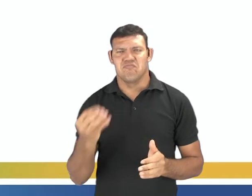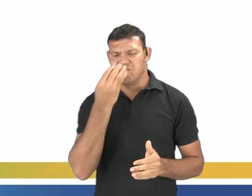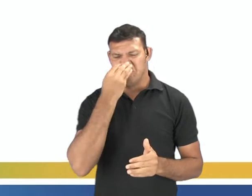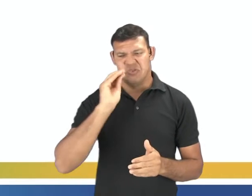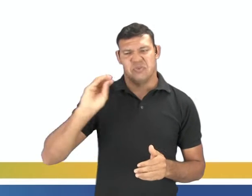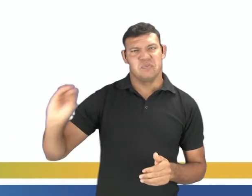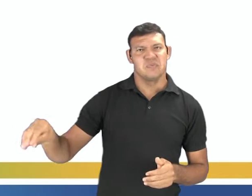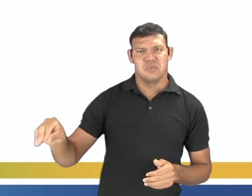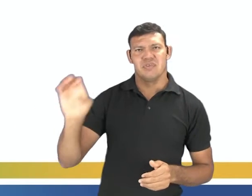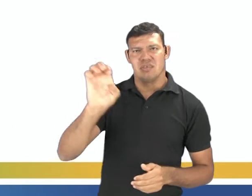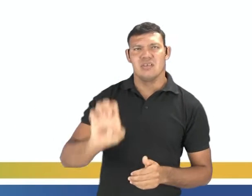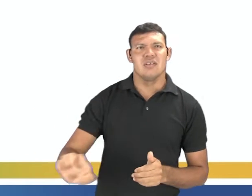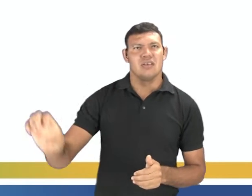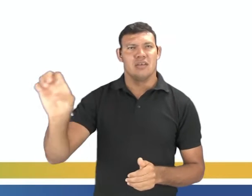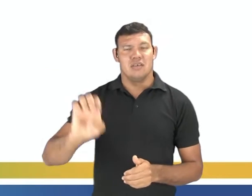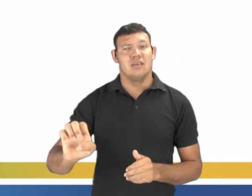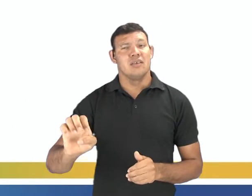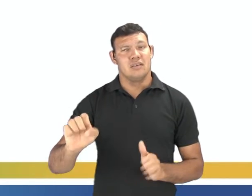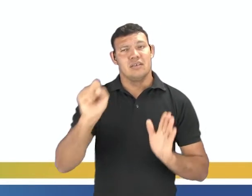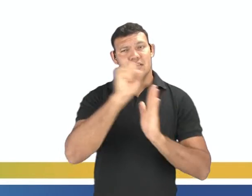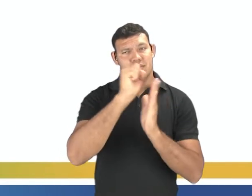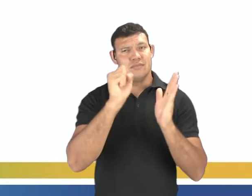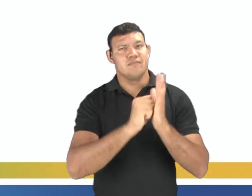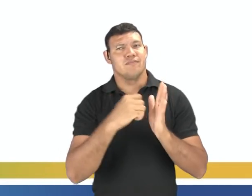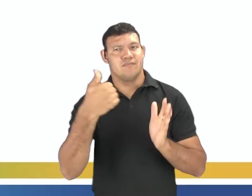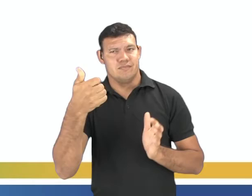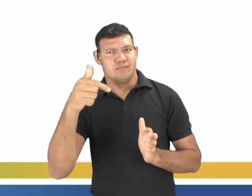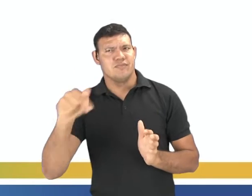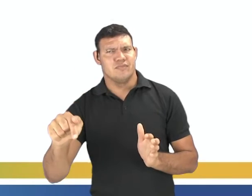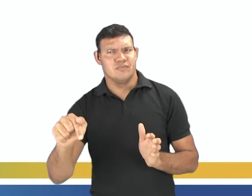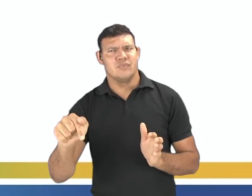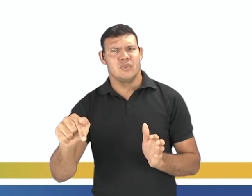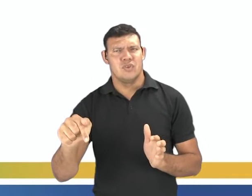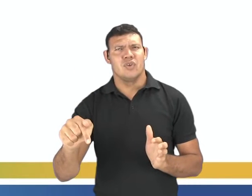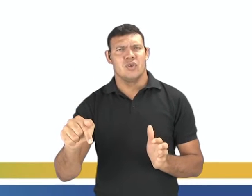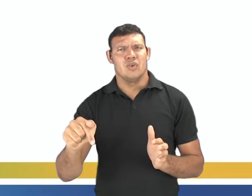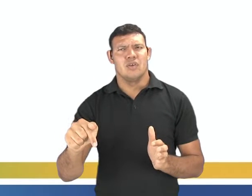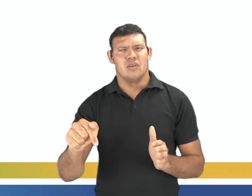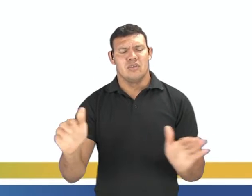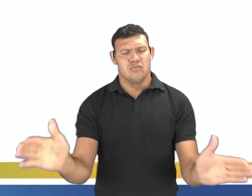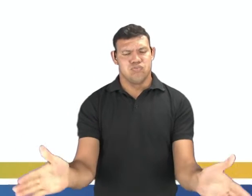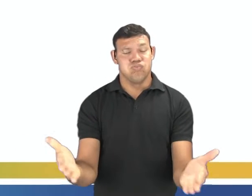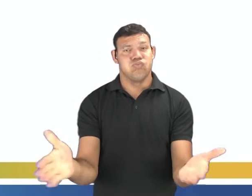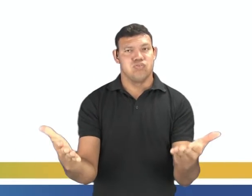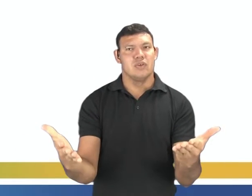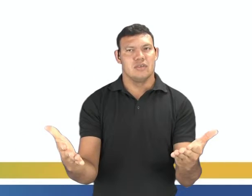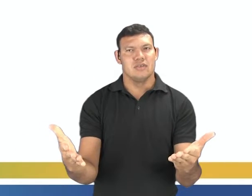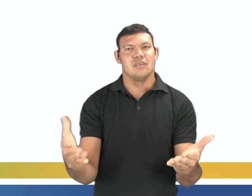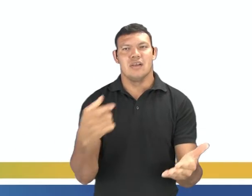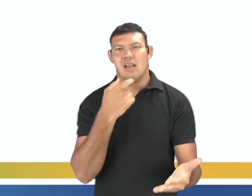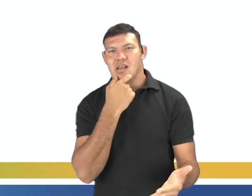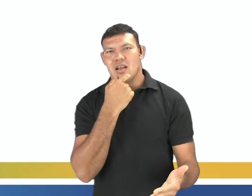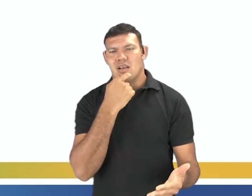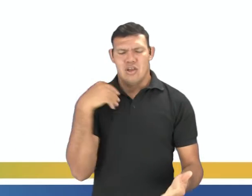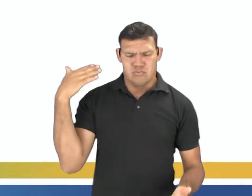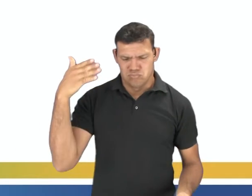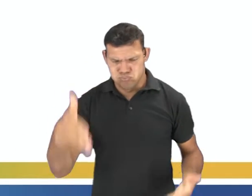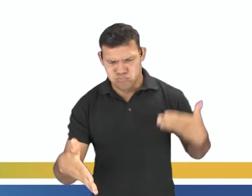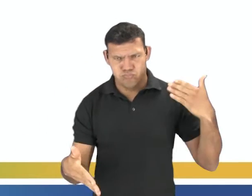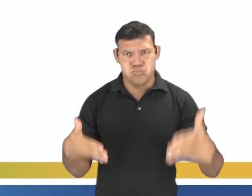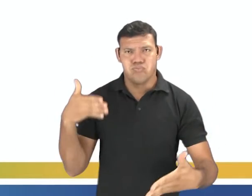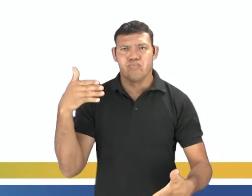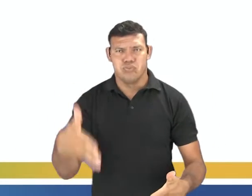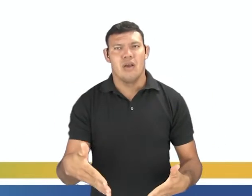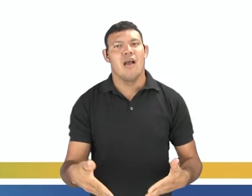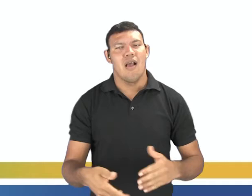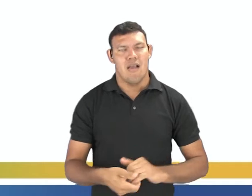europeus, mas, a partir do século XVII, vários fatores levaram à imigração de ingleses para a América. E aí vamos